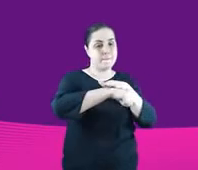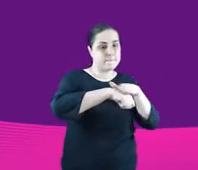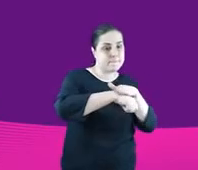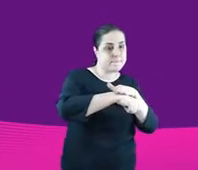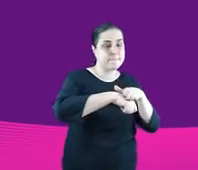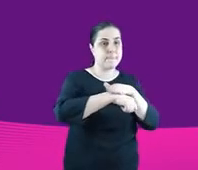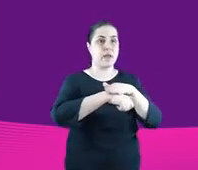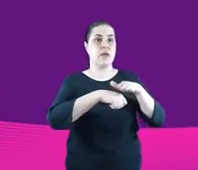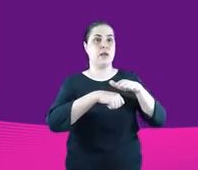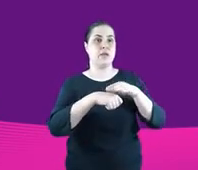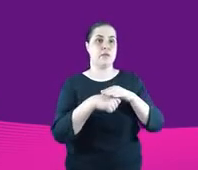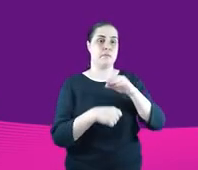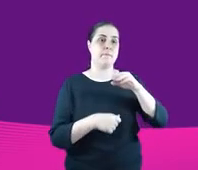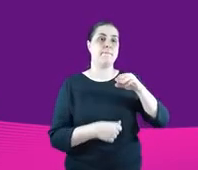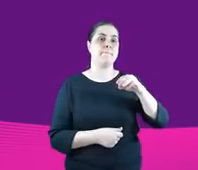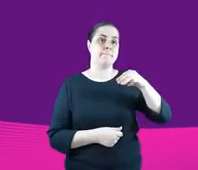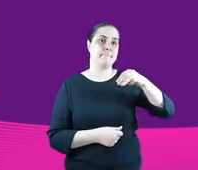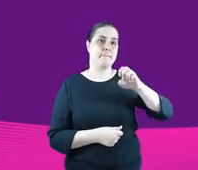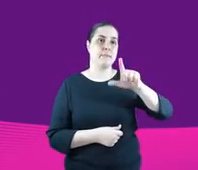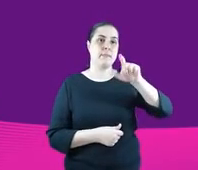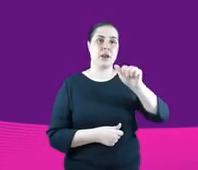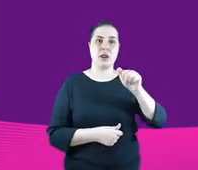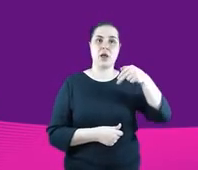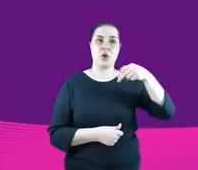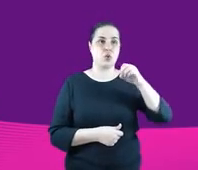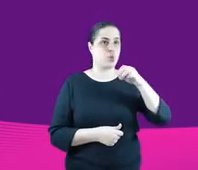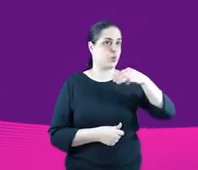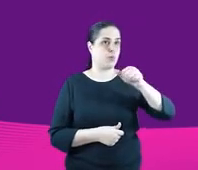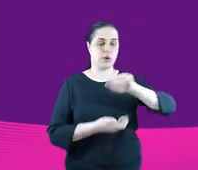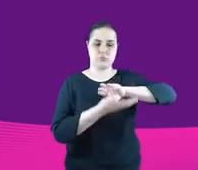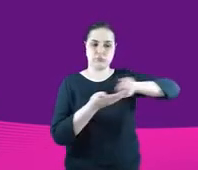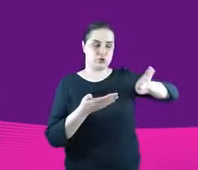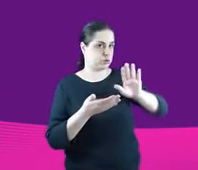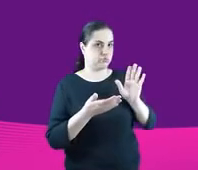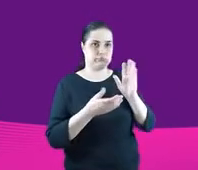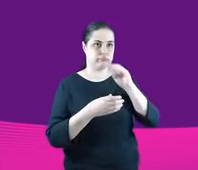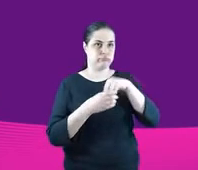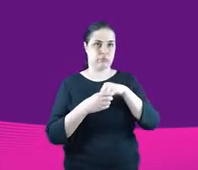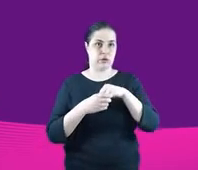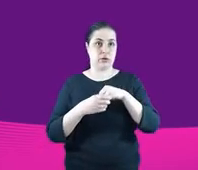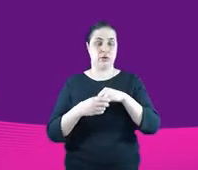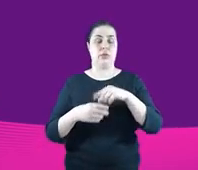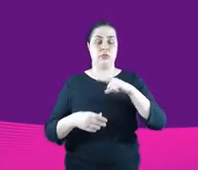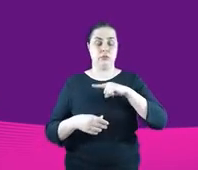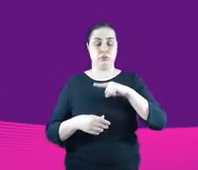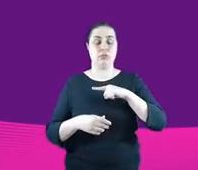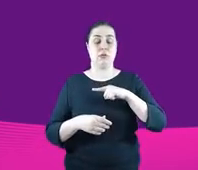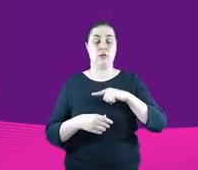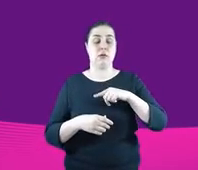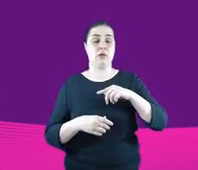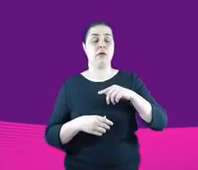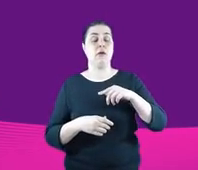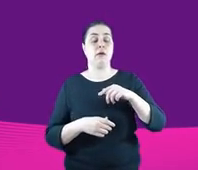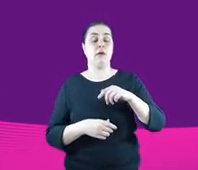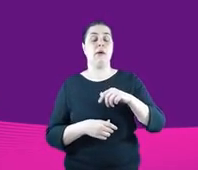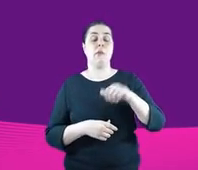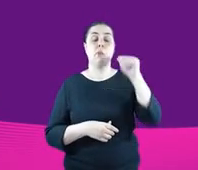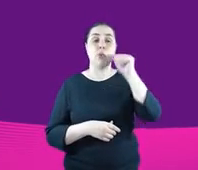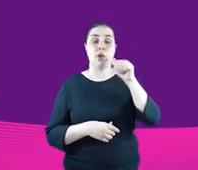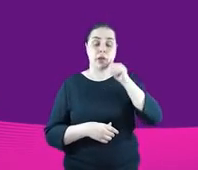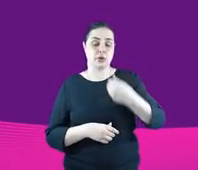gente tem cerca de quase 9 milhões de mulheres sobreviventes de câncer de mama em 2019, e cerca